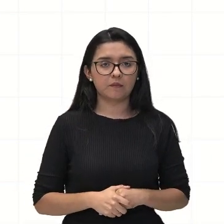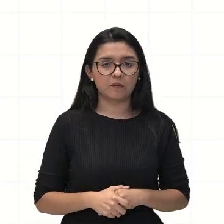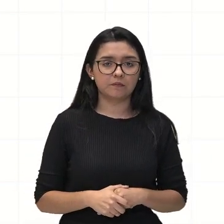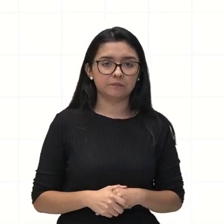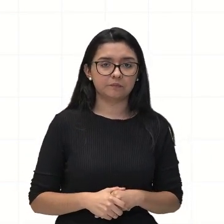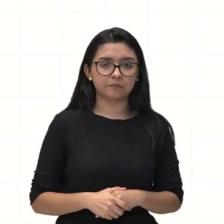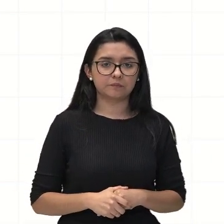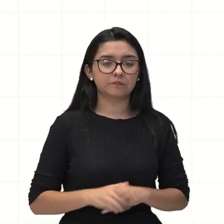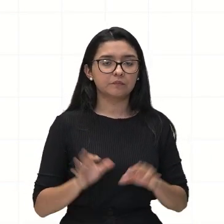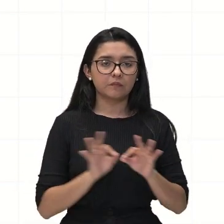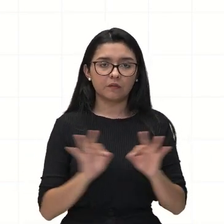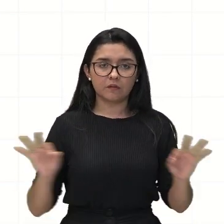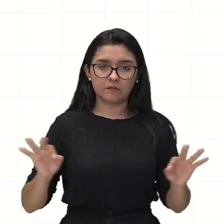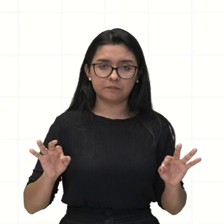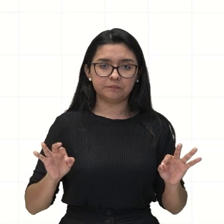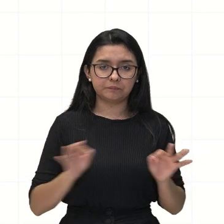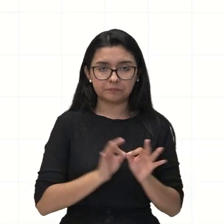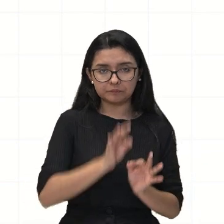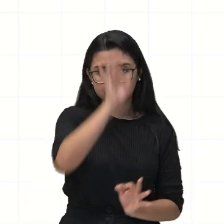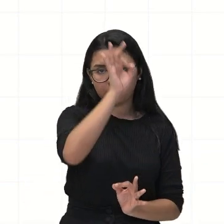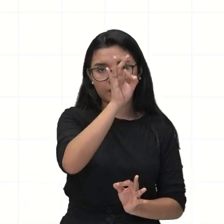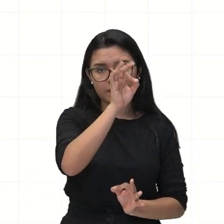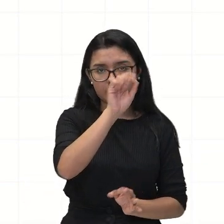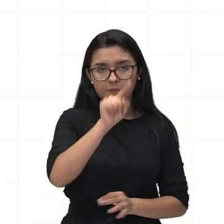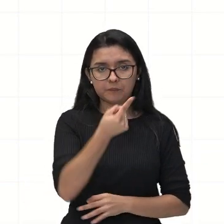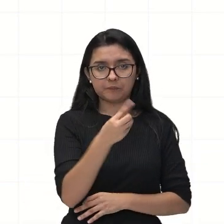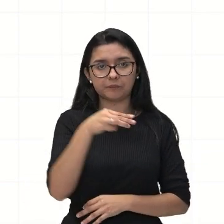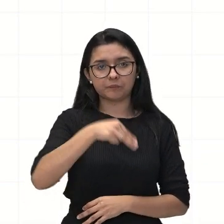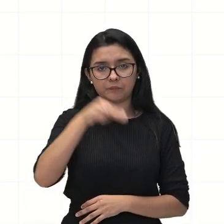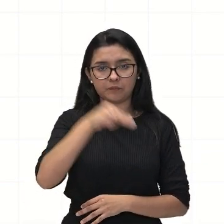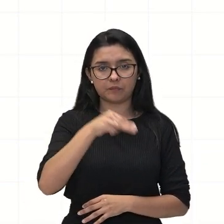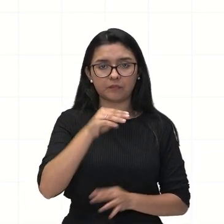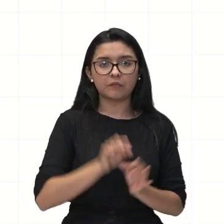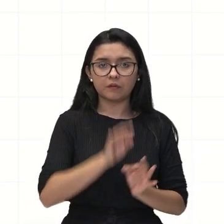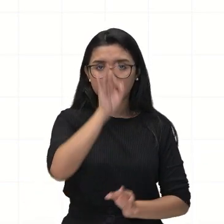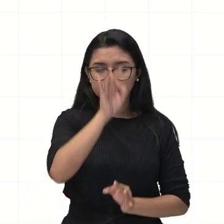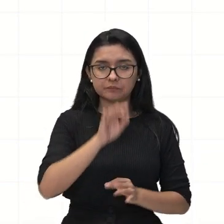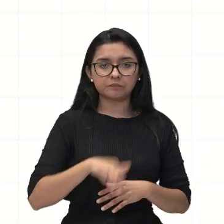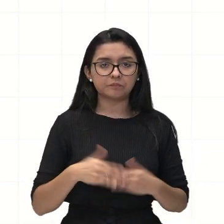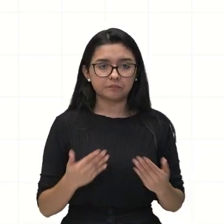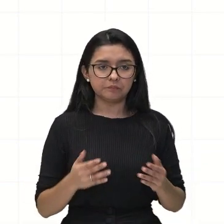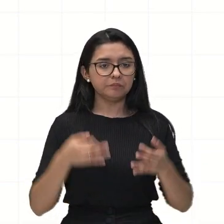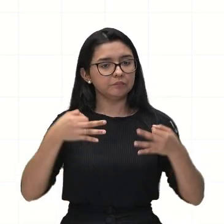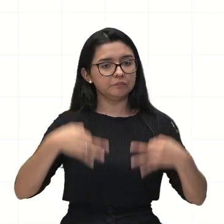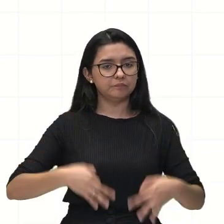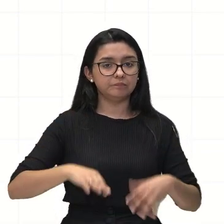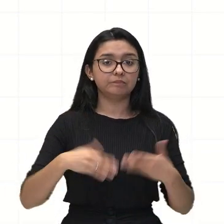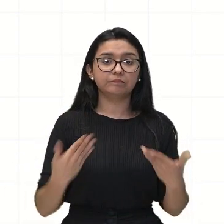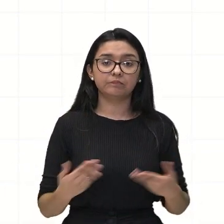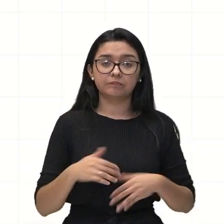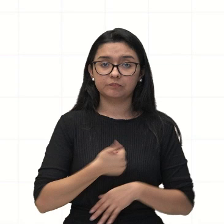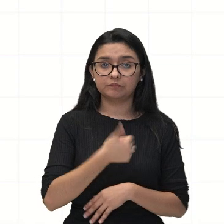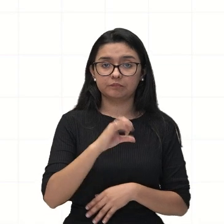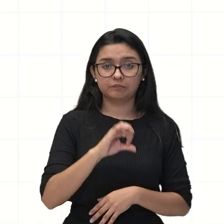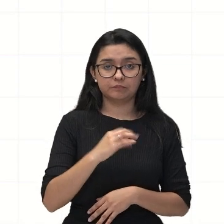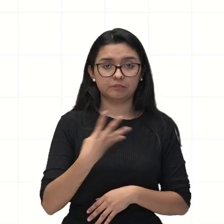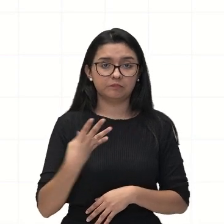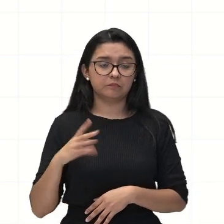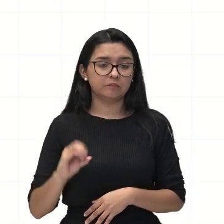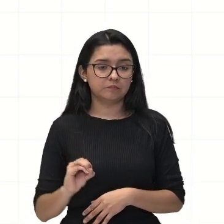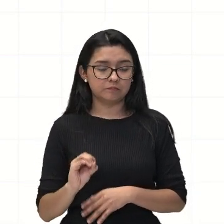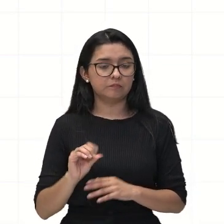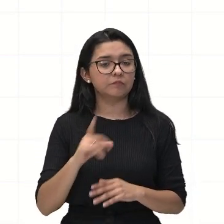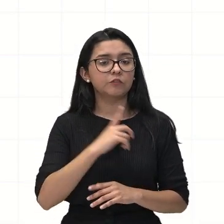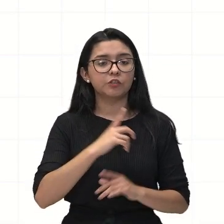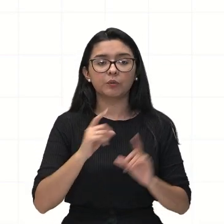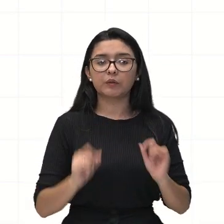de largura por 1.000 metros de comprimento. Então, em 1940, haviam